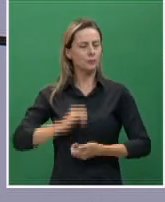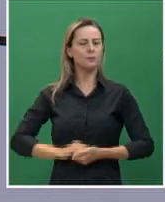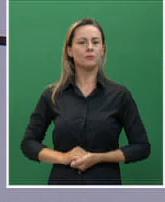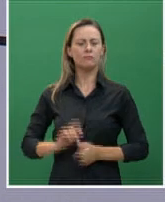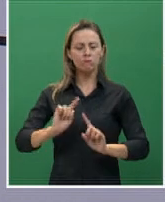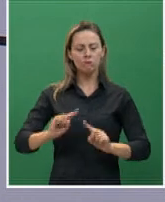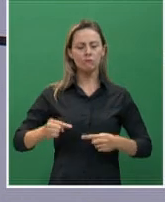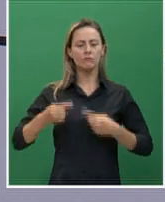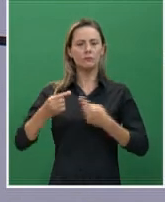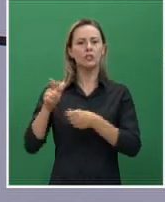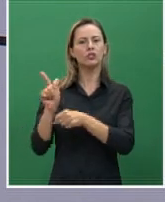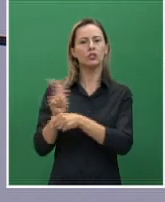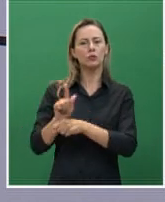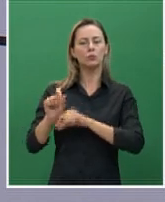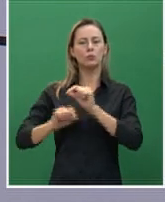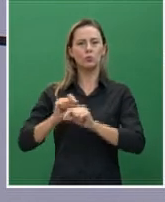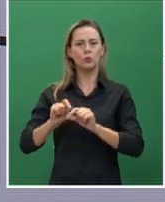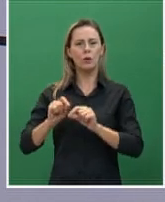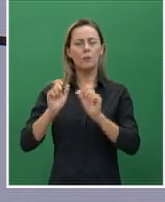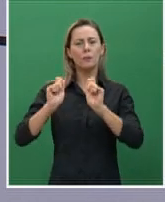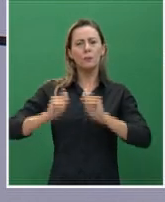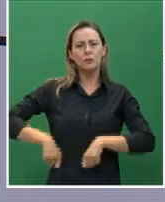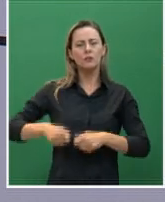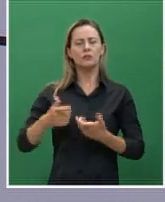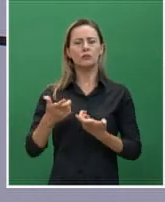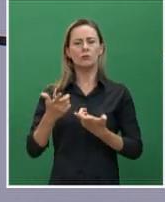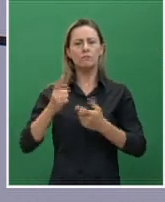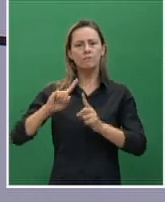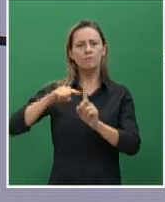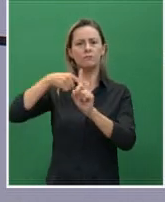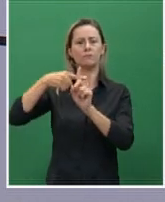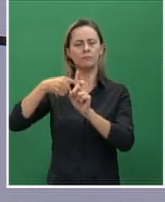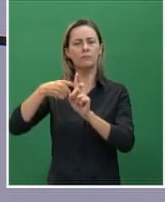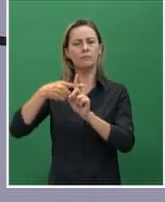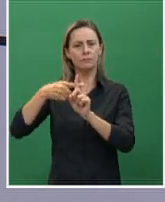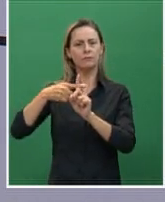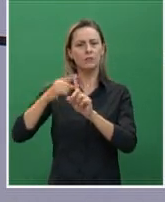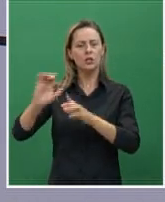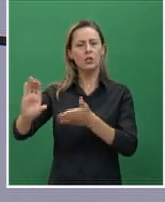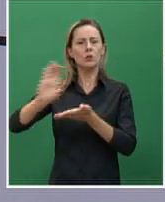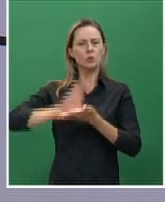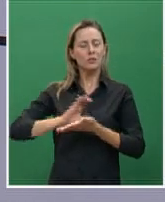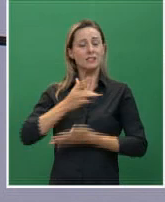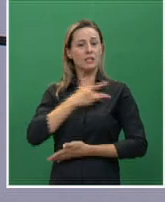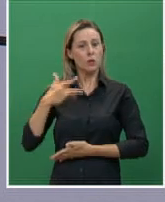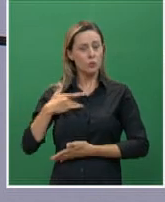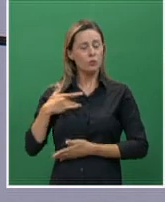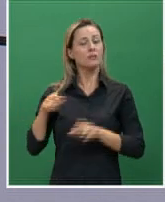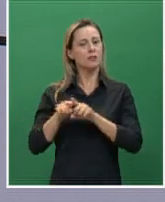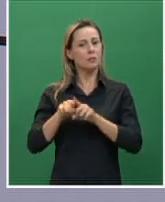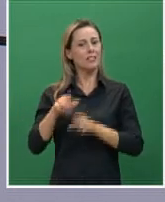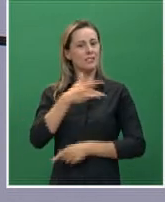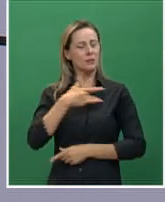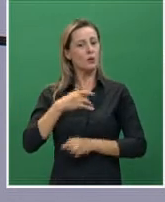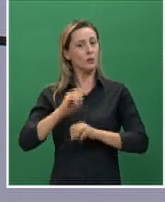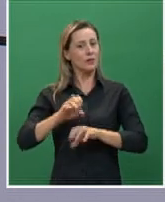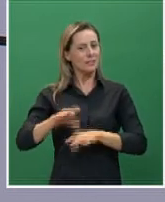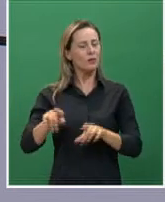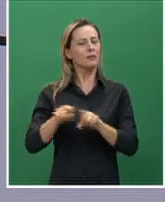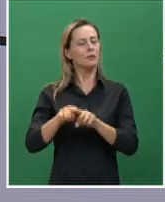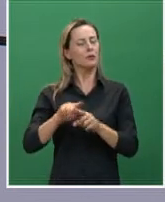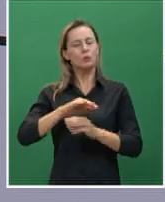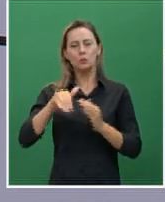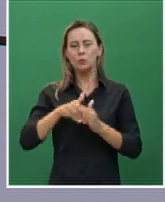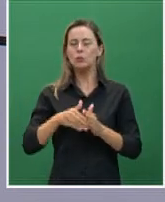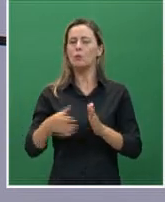desafios enquanto gestores é podermos é otimizar os recursos e investir em saúde educação Assistência Social entre outras ações que